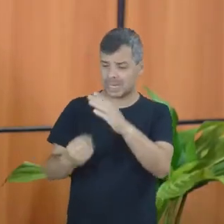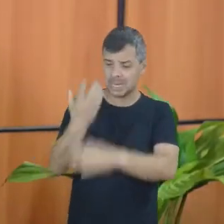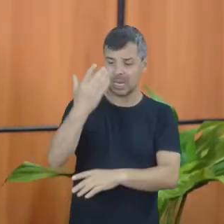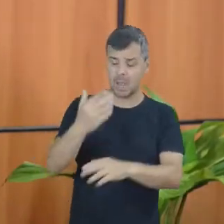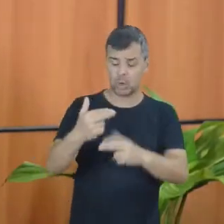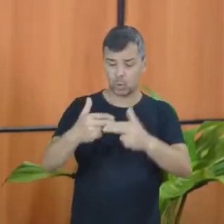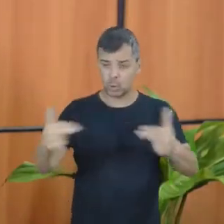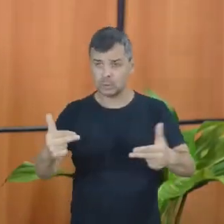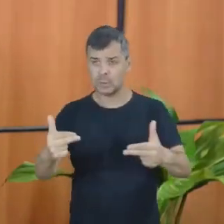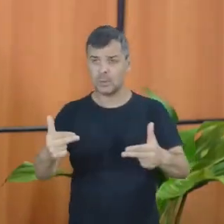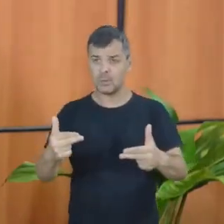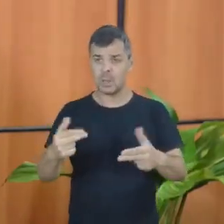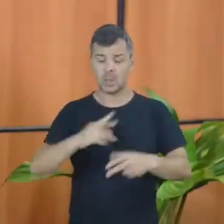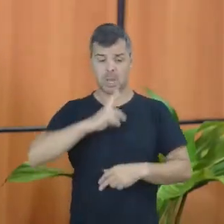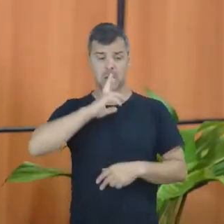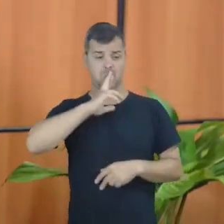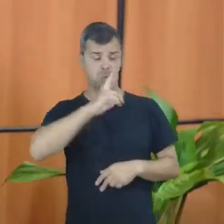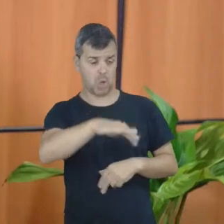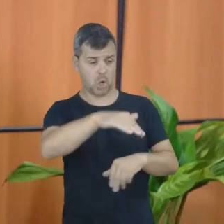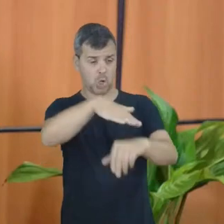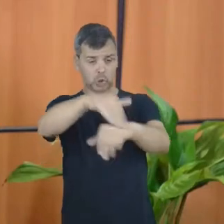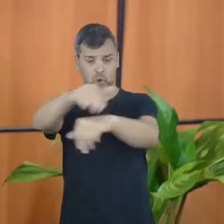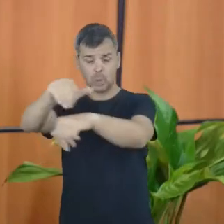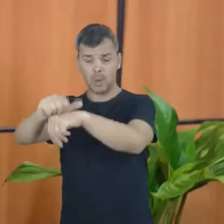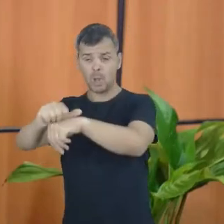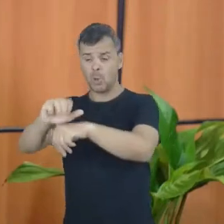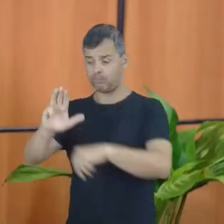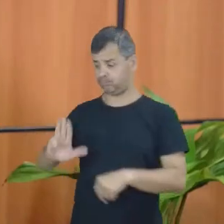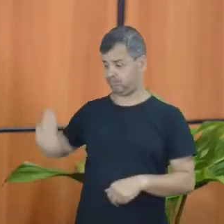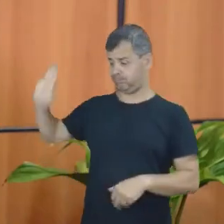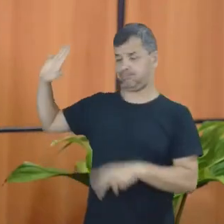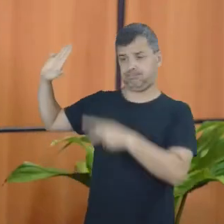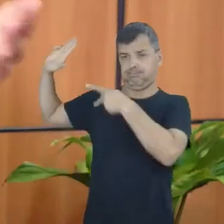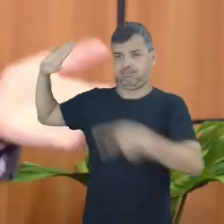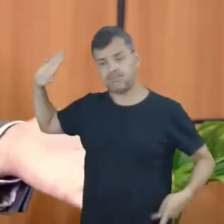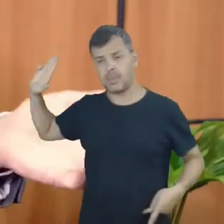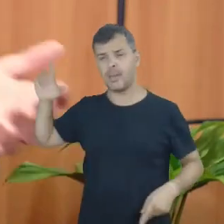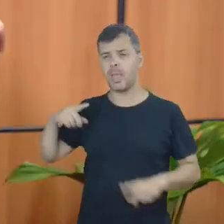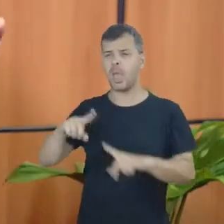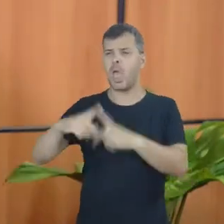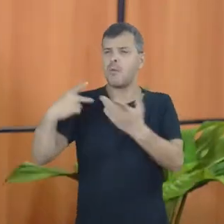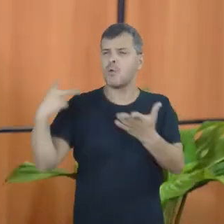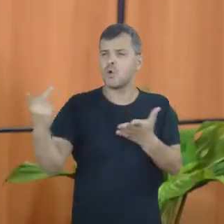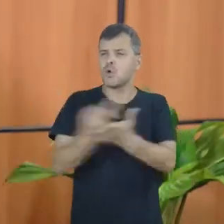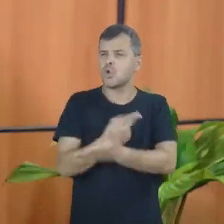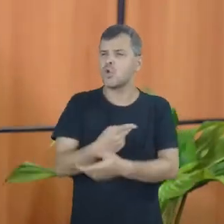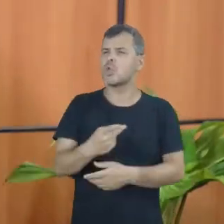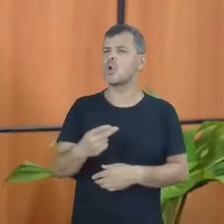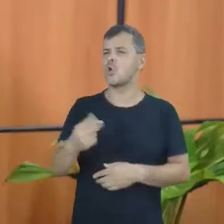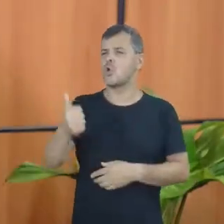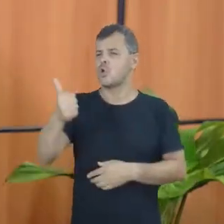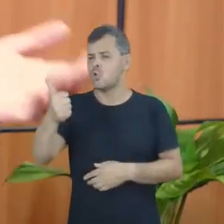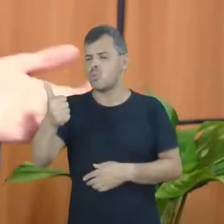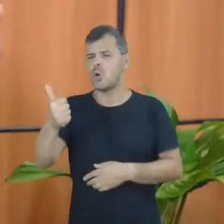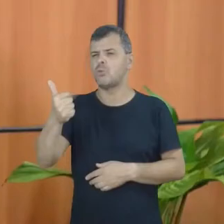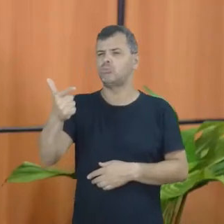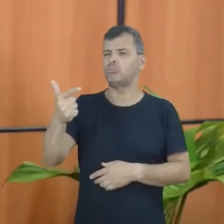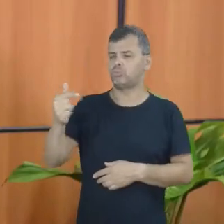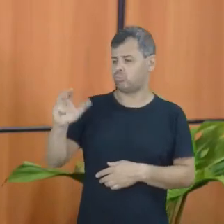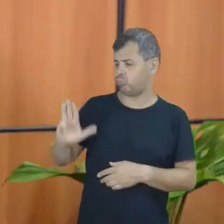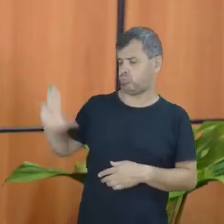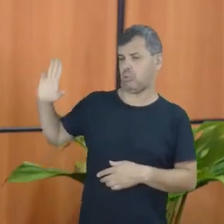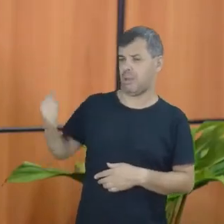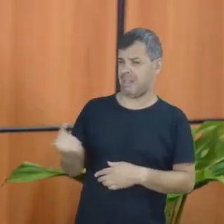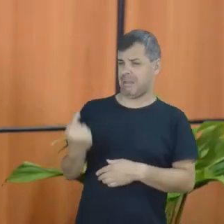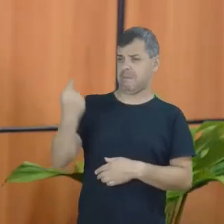produção, é que está respondendo ao chamado do presidente Lula. Isso é muito importante. Como aconteceu Lula 1, Lula 2, nós tivemos uma retomada